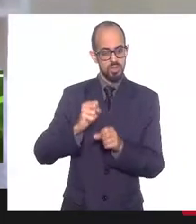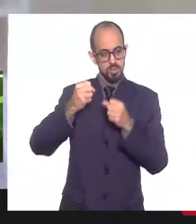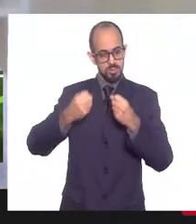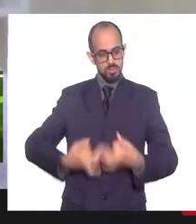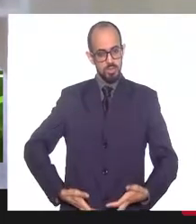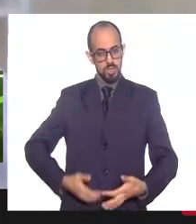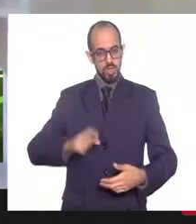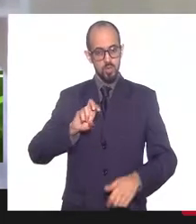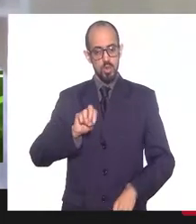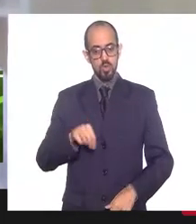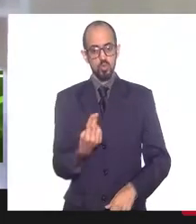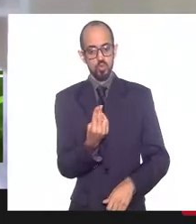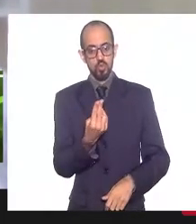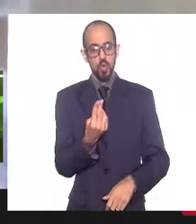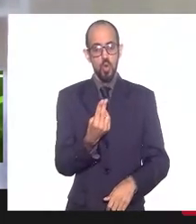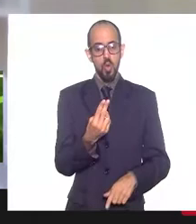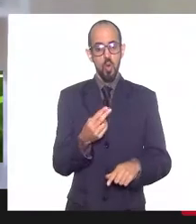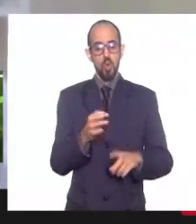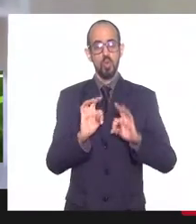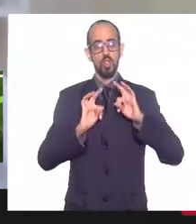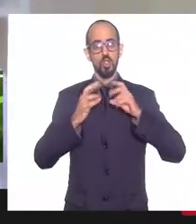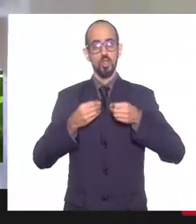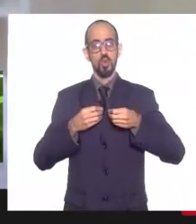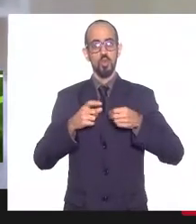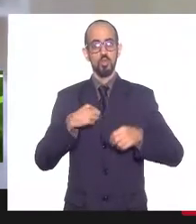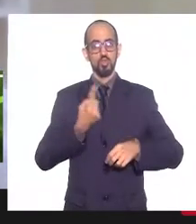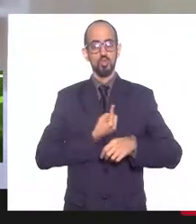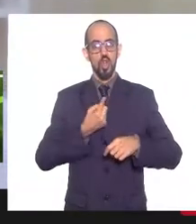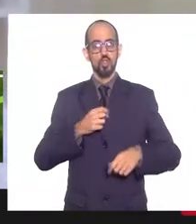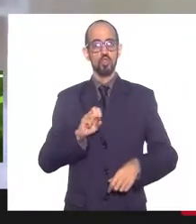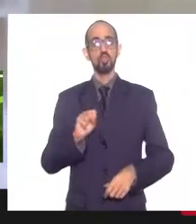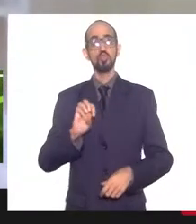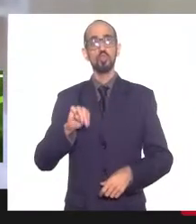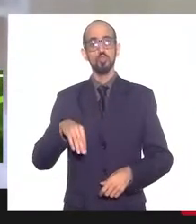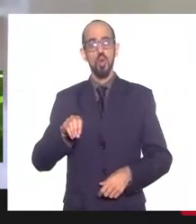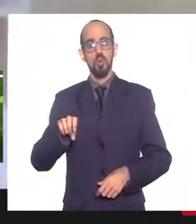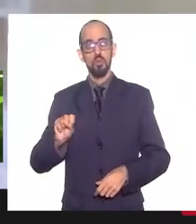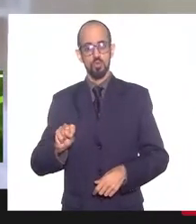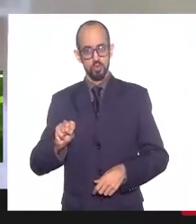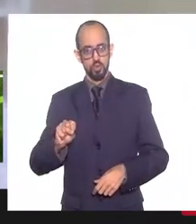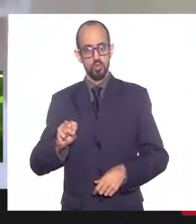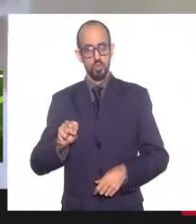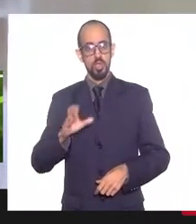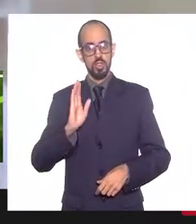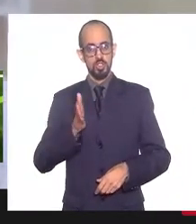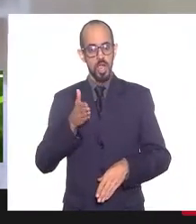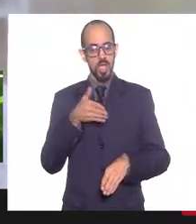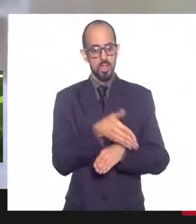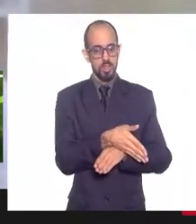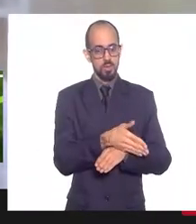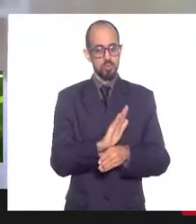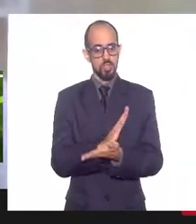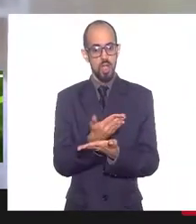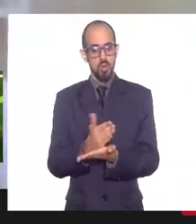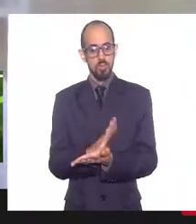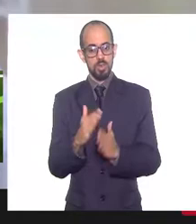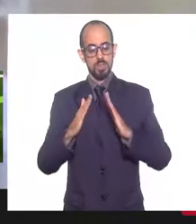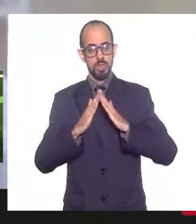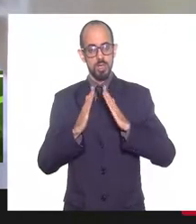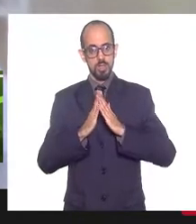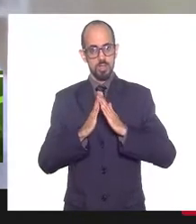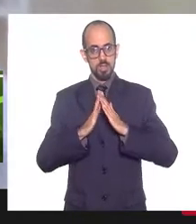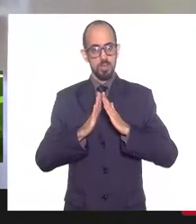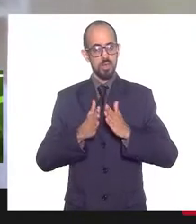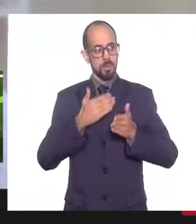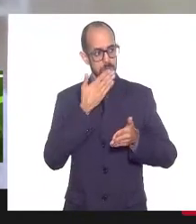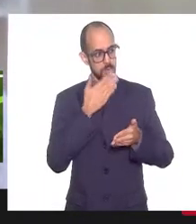Eu sou porque nós somos. Já passamos por algumas casas. Peço licença aqui para mencionar. E